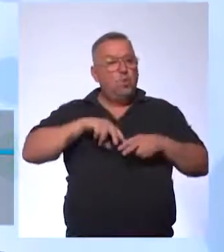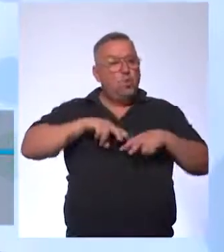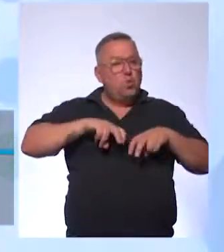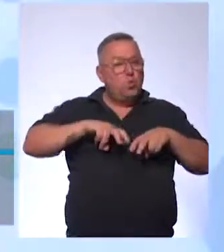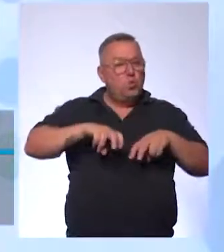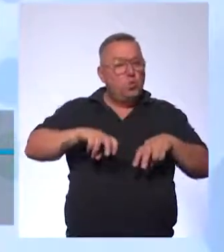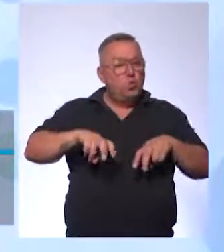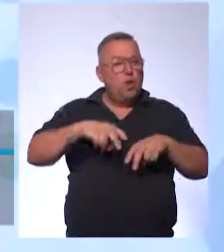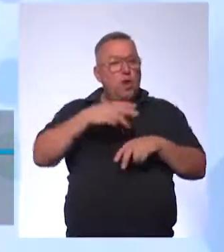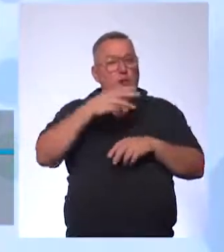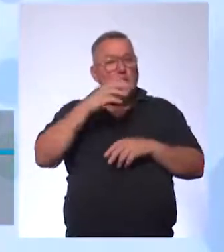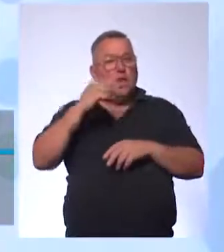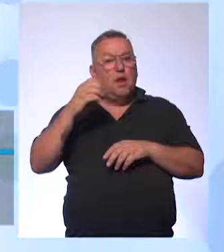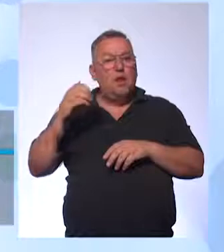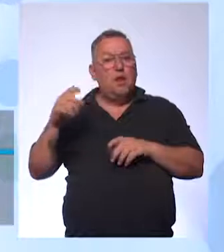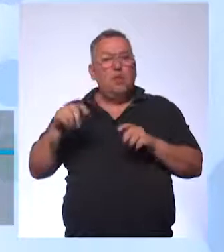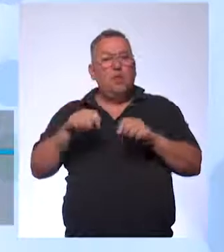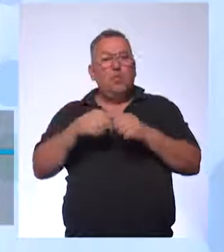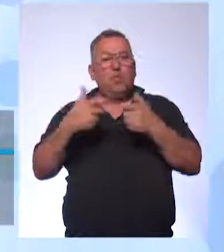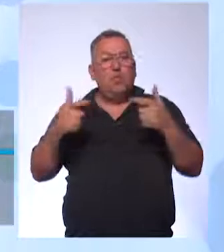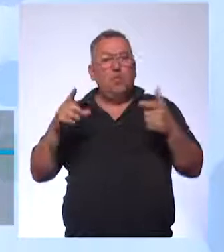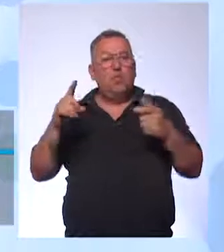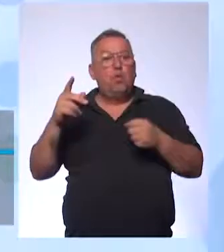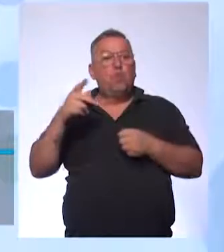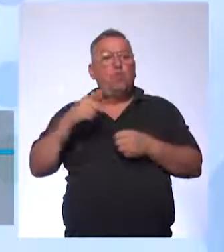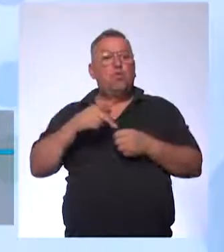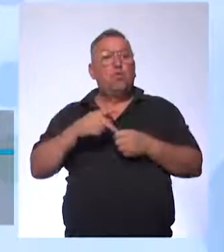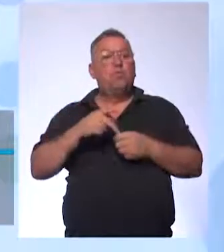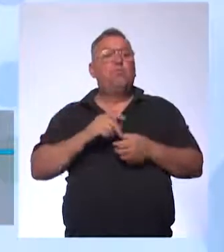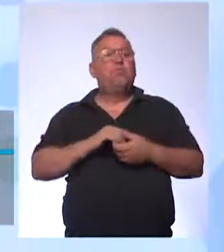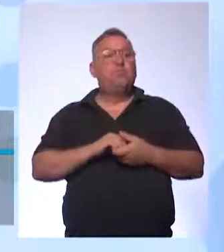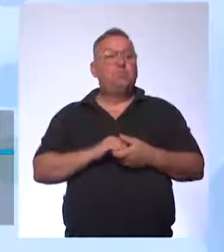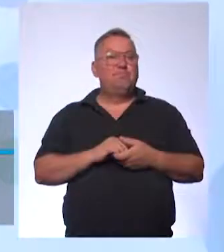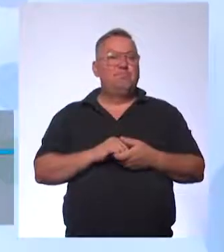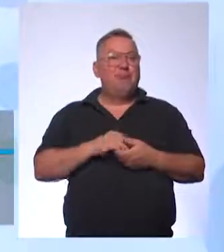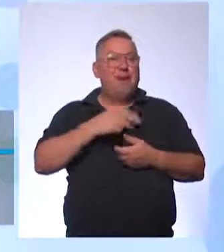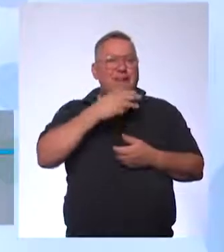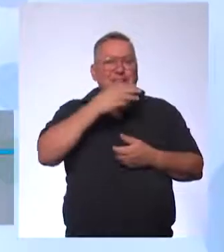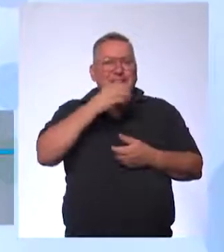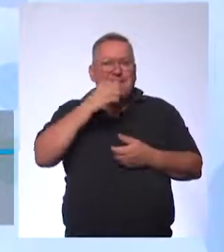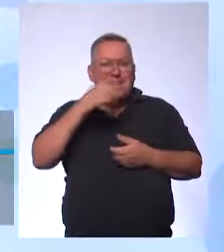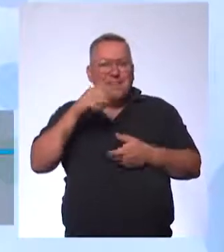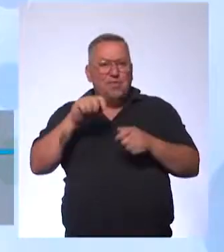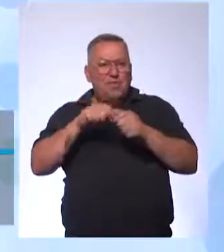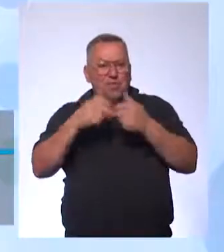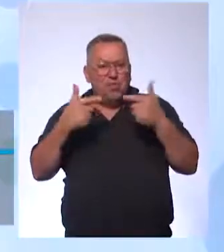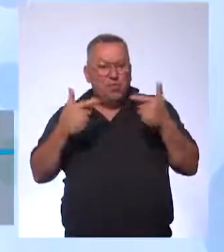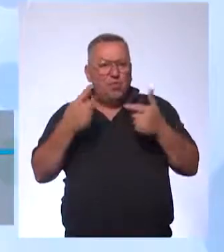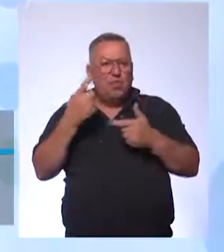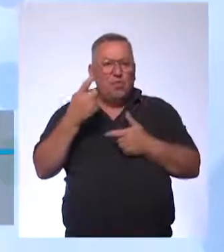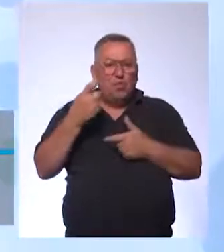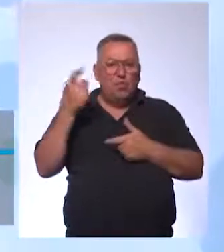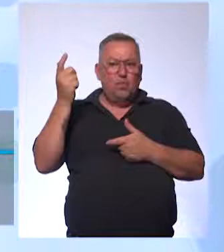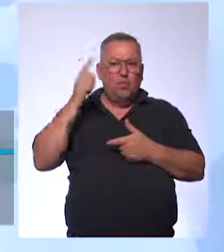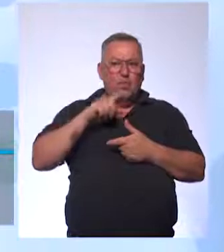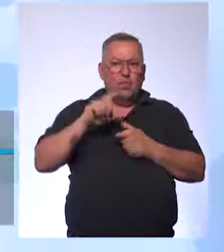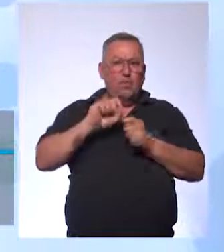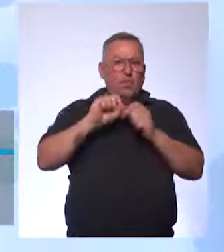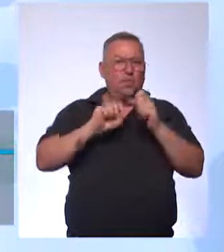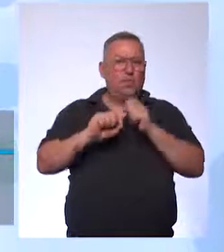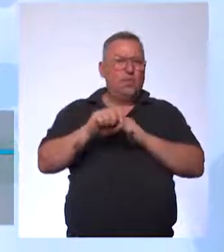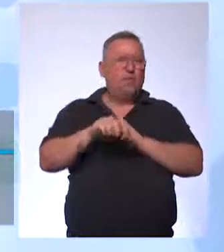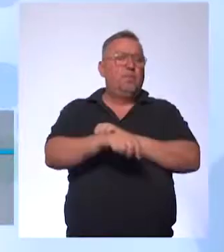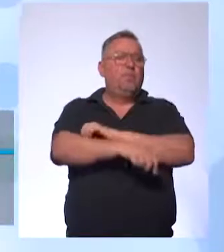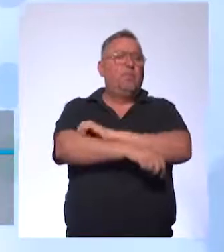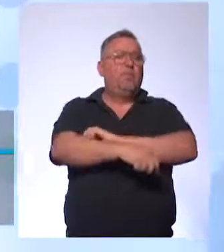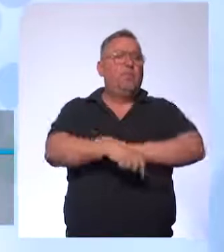300 produtos só do petróleo. Olha só que interessante. Tá? Um único produto que você extrai lá, que é o petróleo,